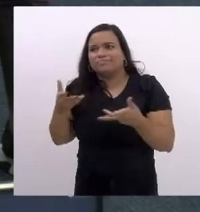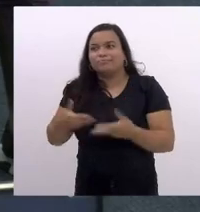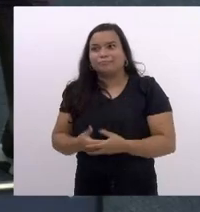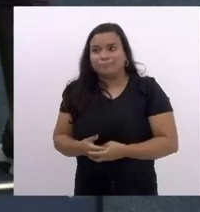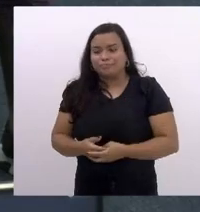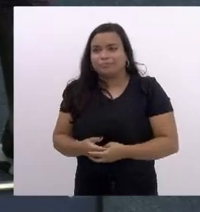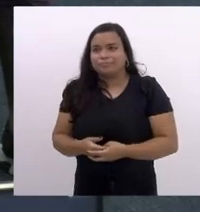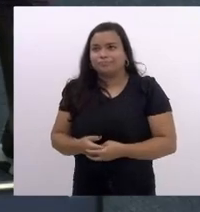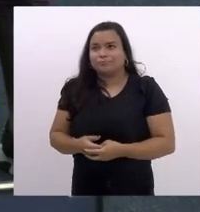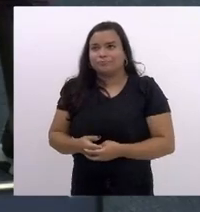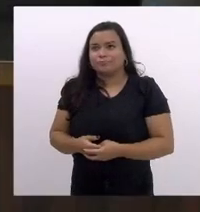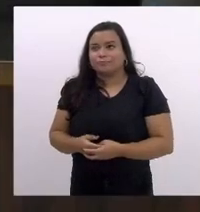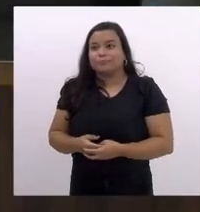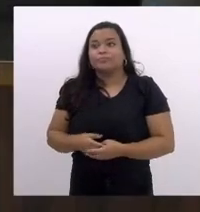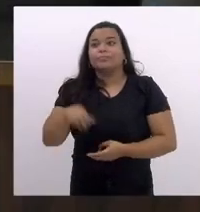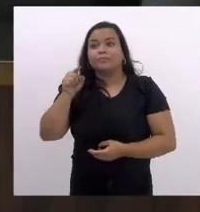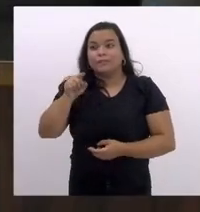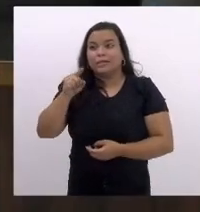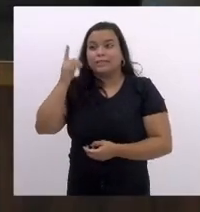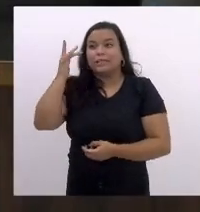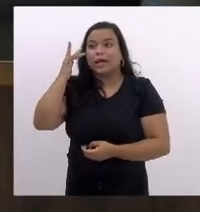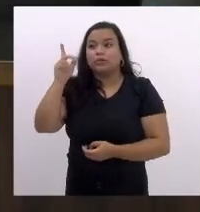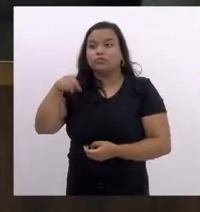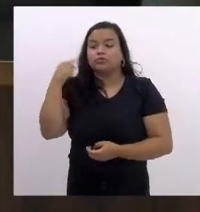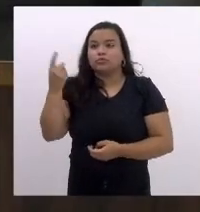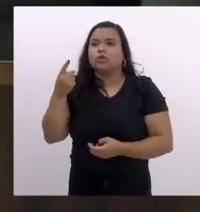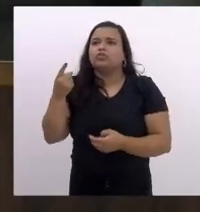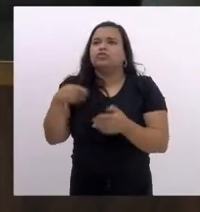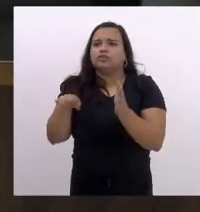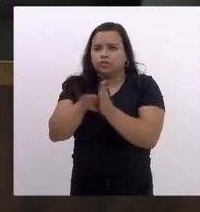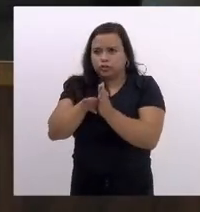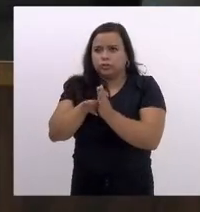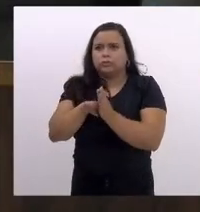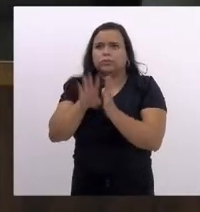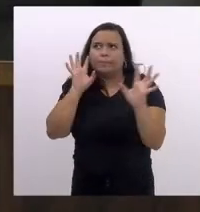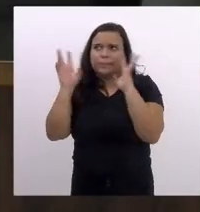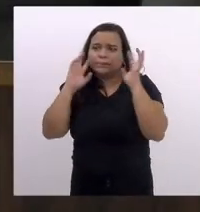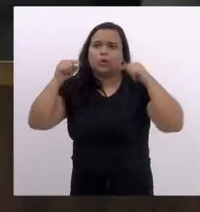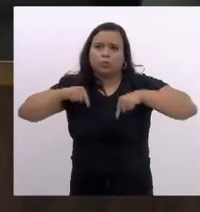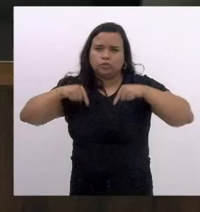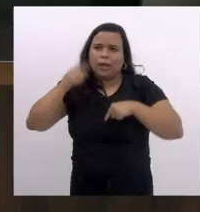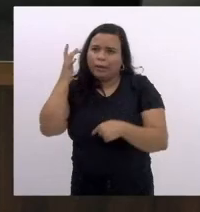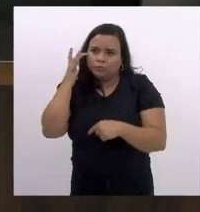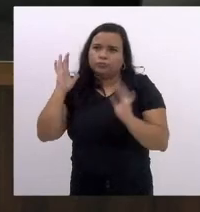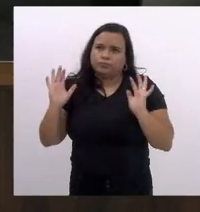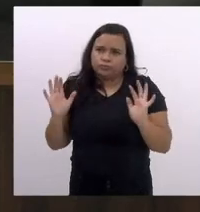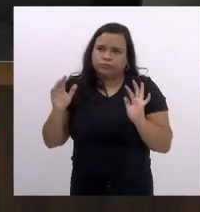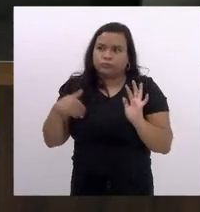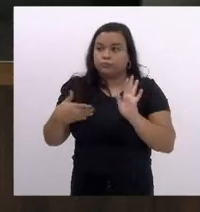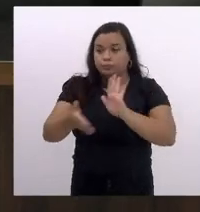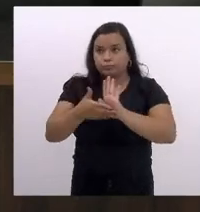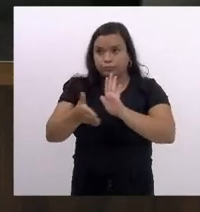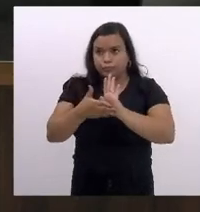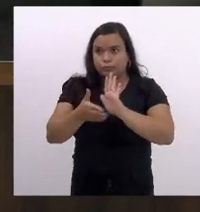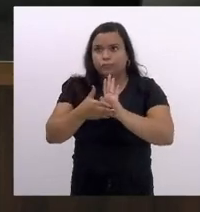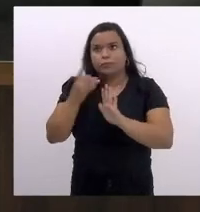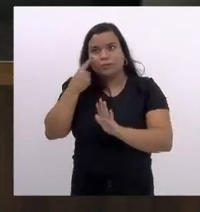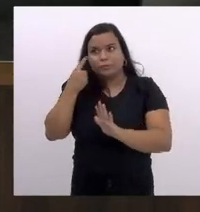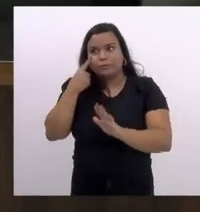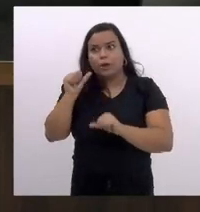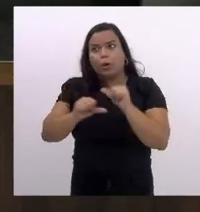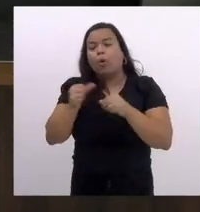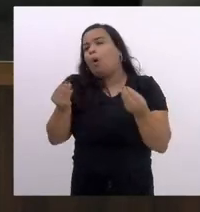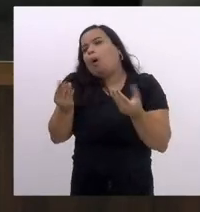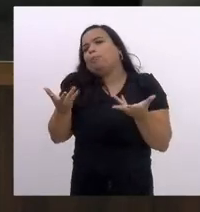reler. Tá, esse eu acho que nós não vamos chegar ao consenso no dia de hoje. Tá. E aí eu vou propor que a gente possa receber emendas, como disse aqui o